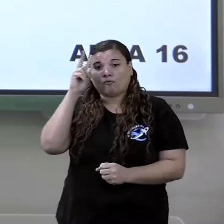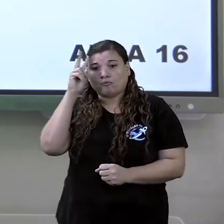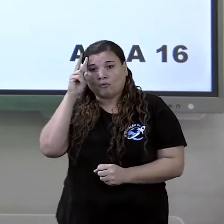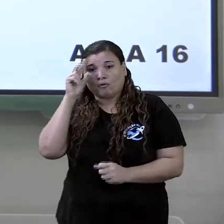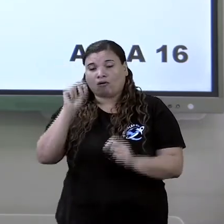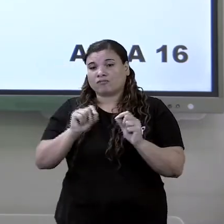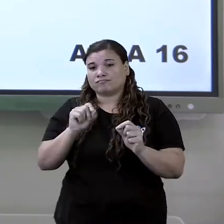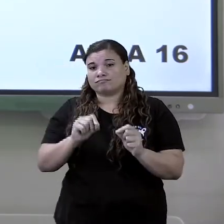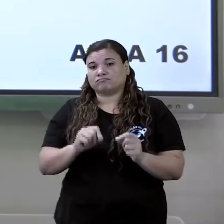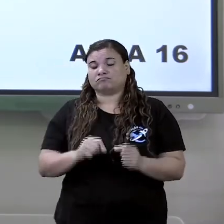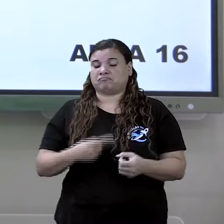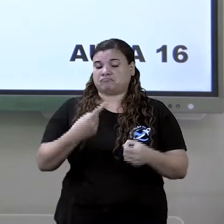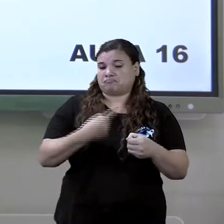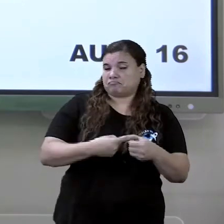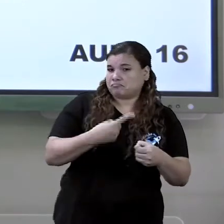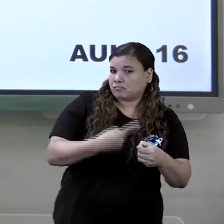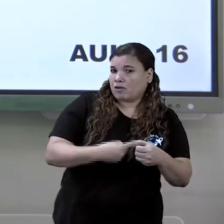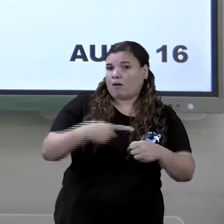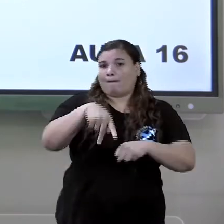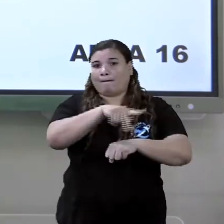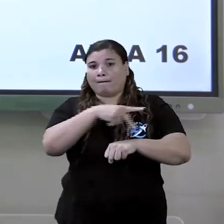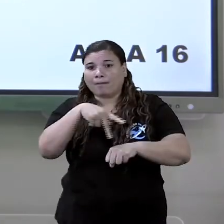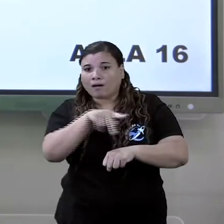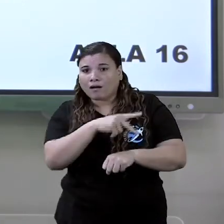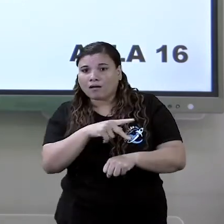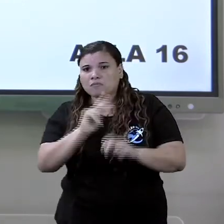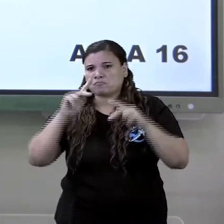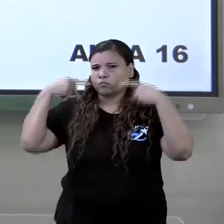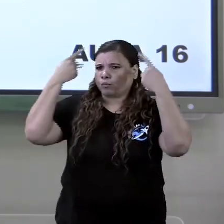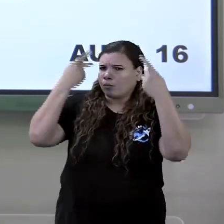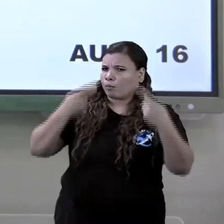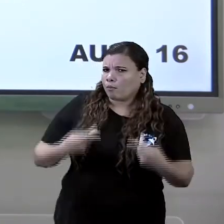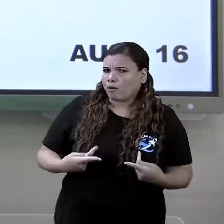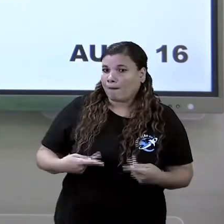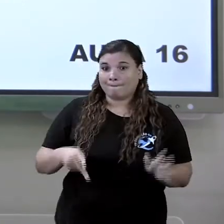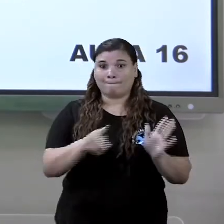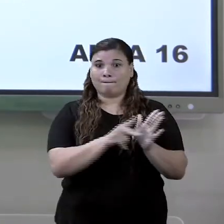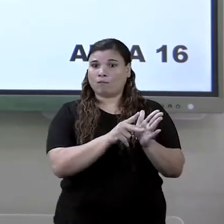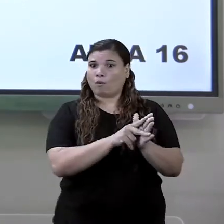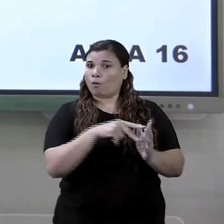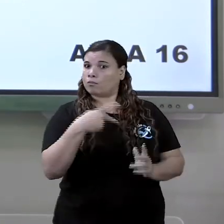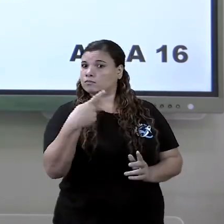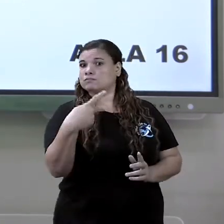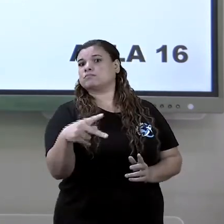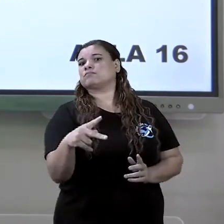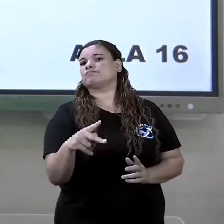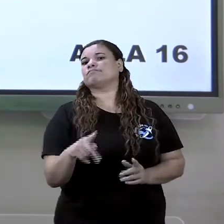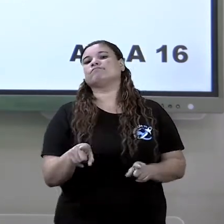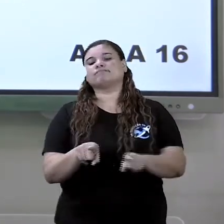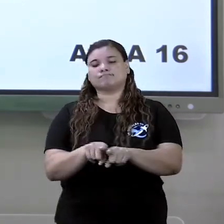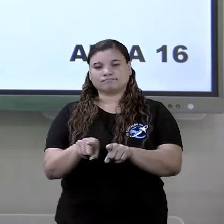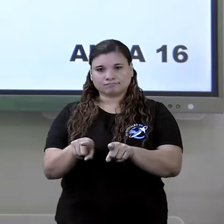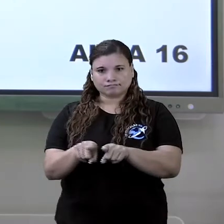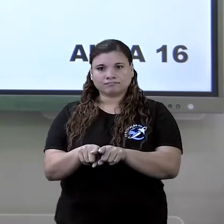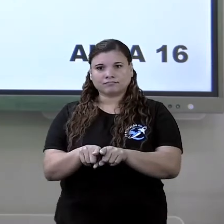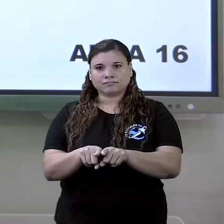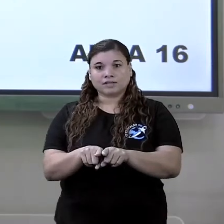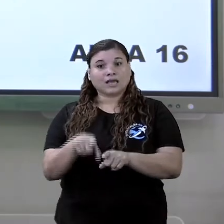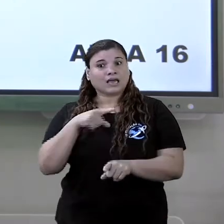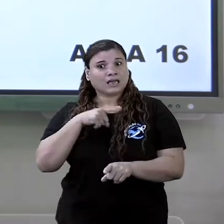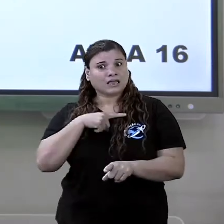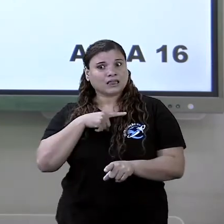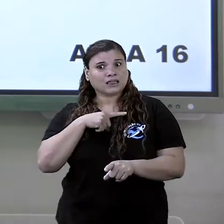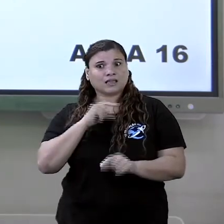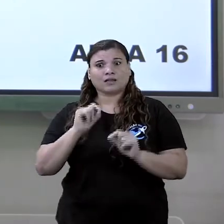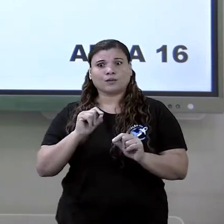de um país, a sua própria história, né? Às vezes utilizamos de alguns objetos, por exemplo,